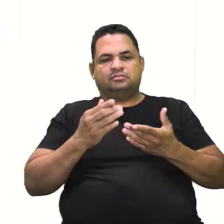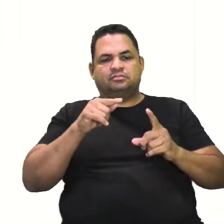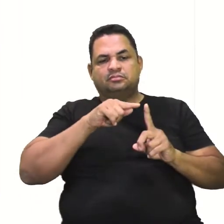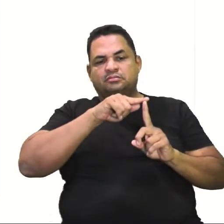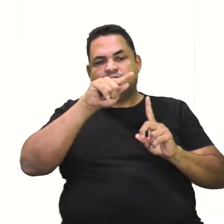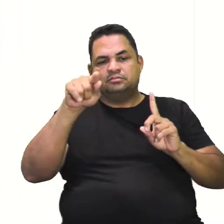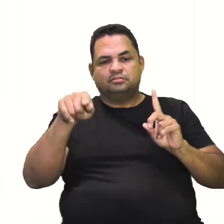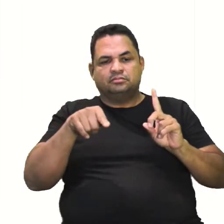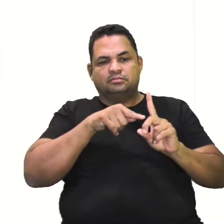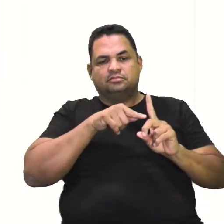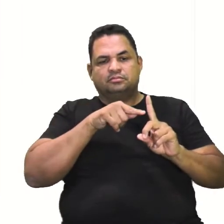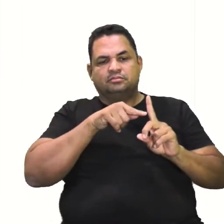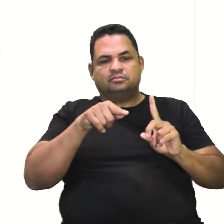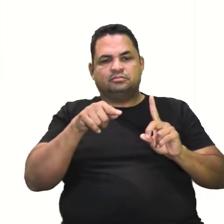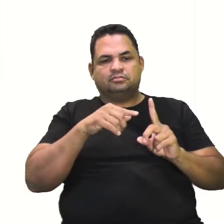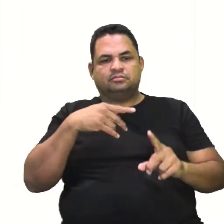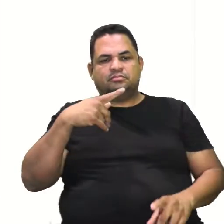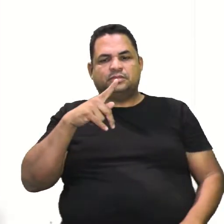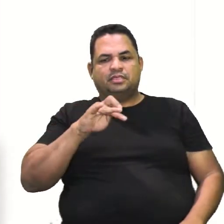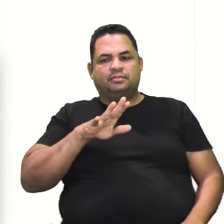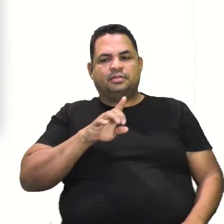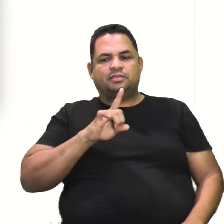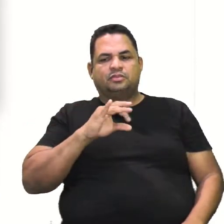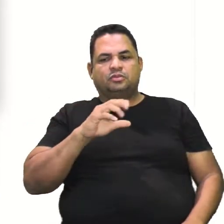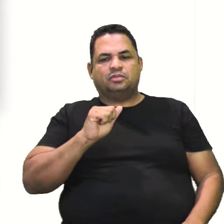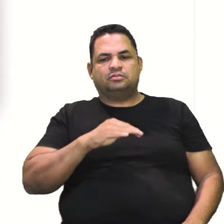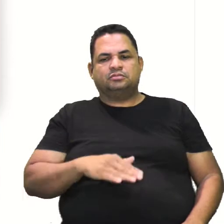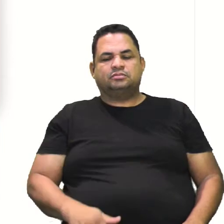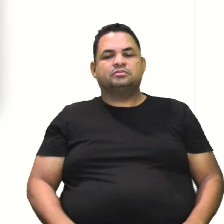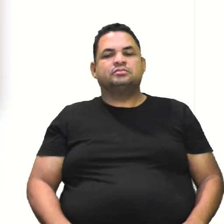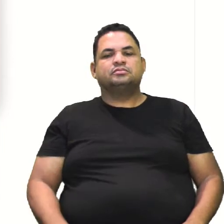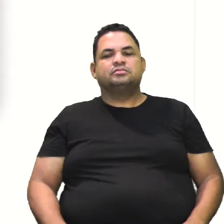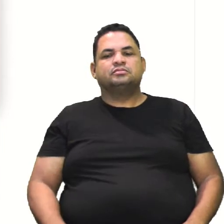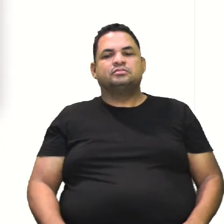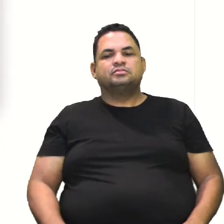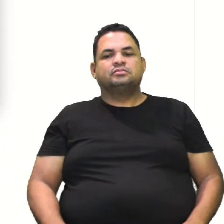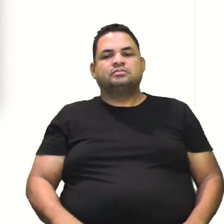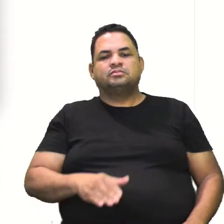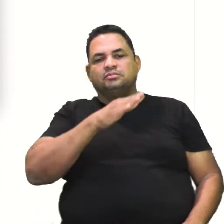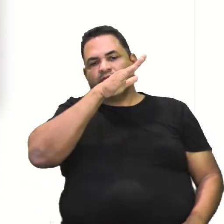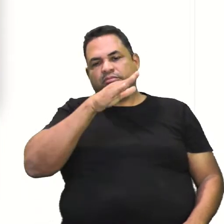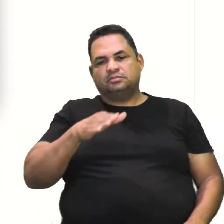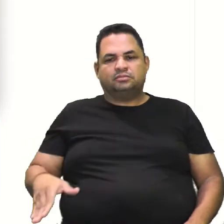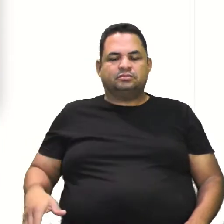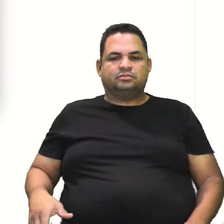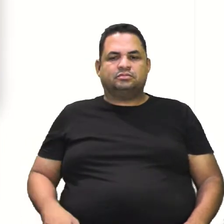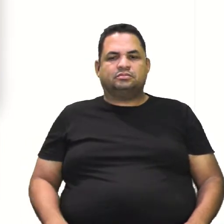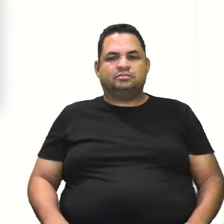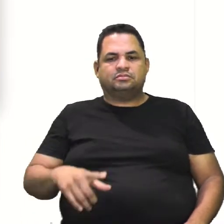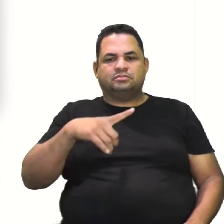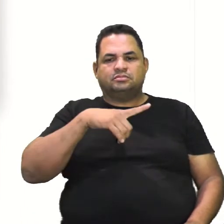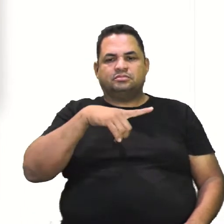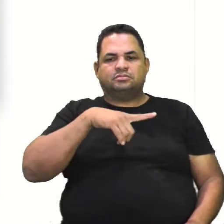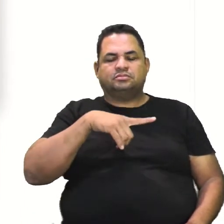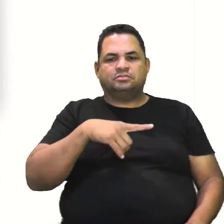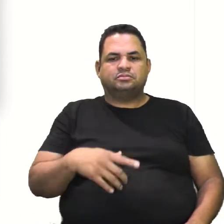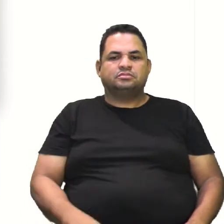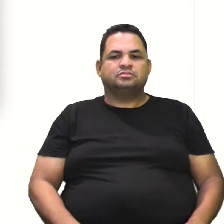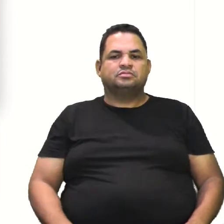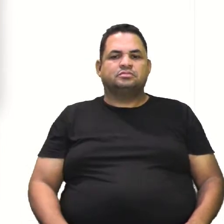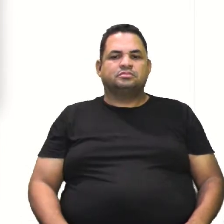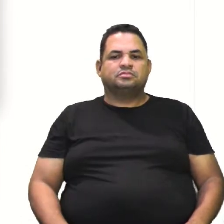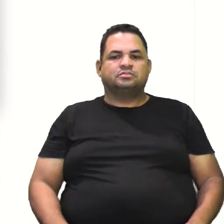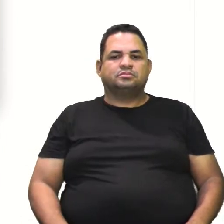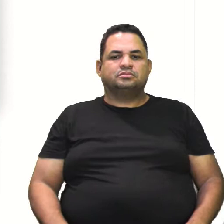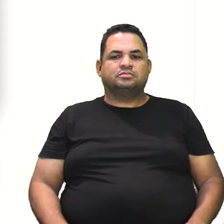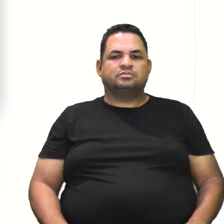determinada circunferência, ela é perpendicular ao raio. Então, olha aqui, temos a reta que tangencia